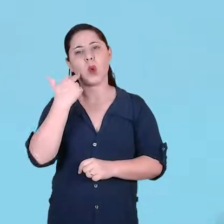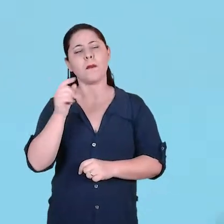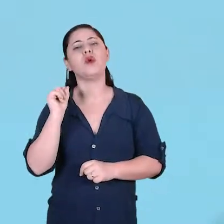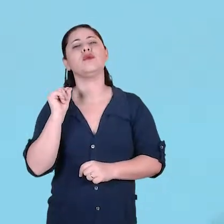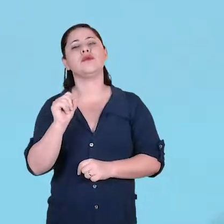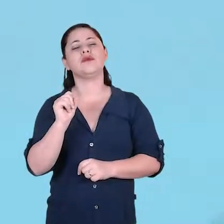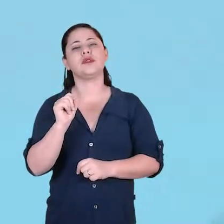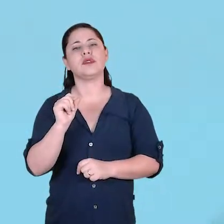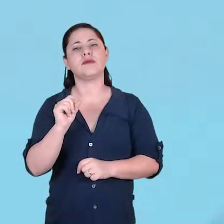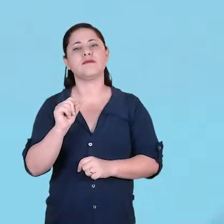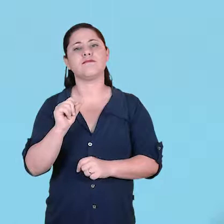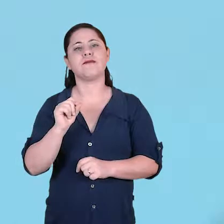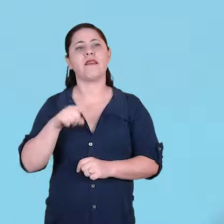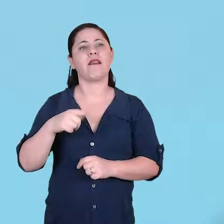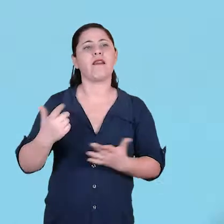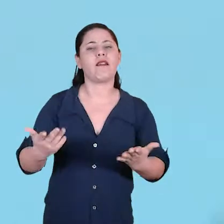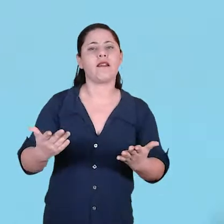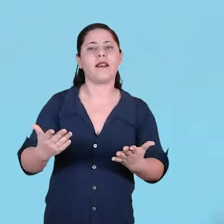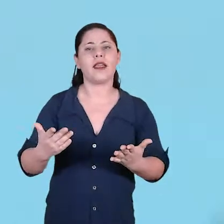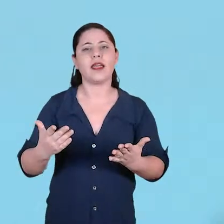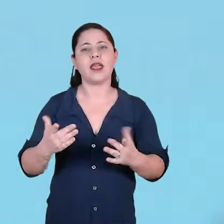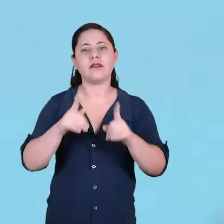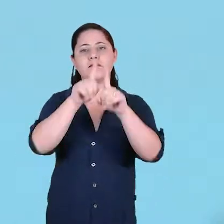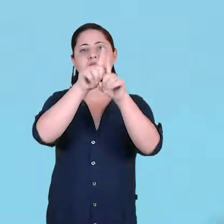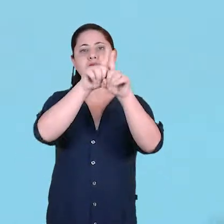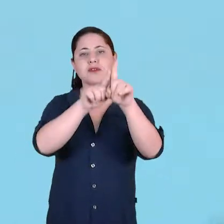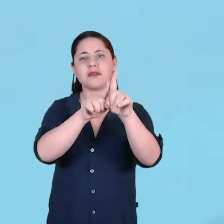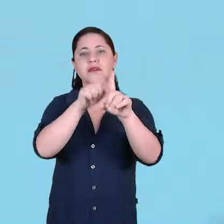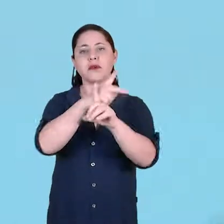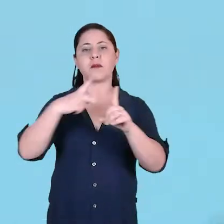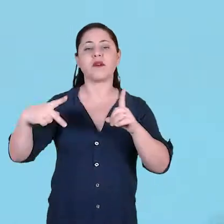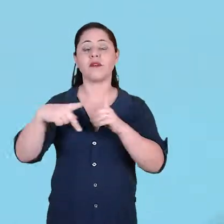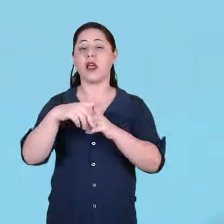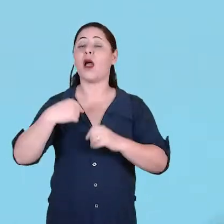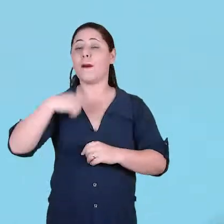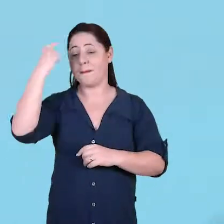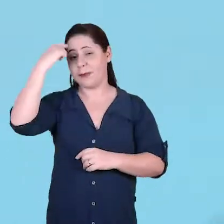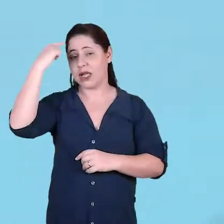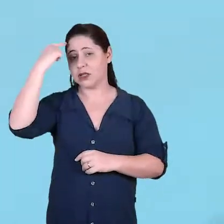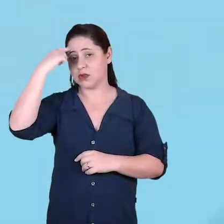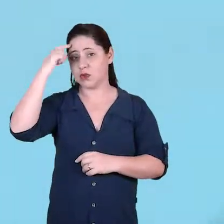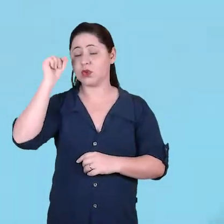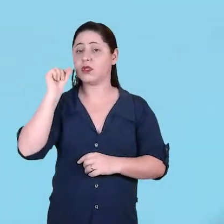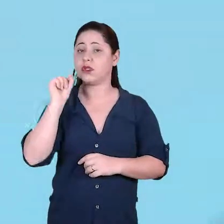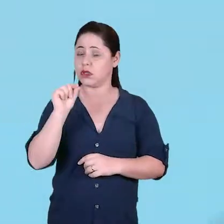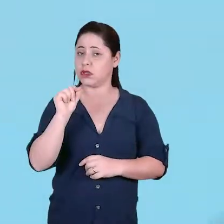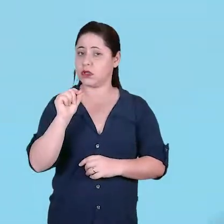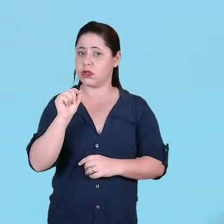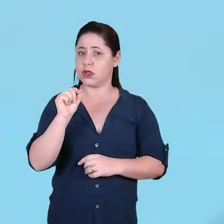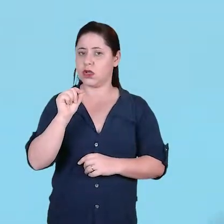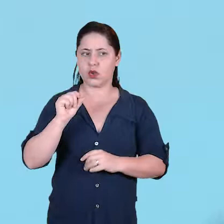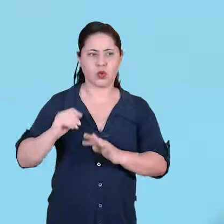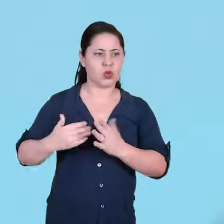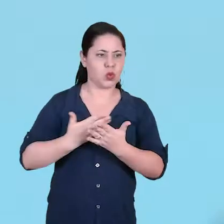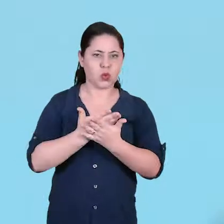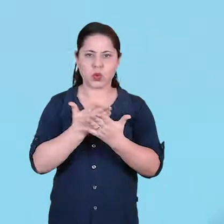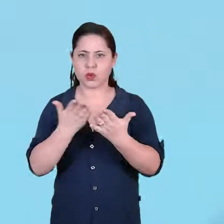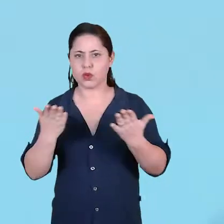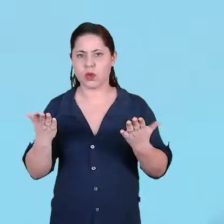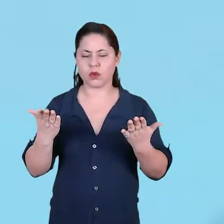normalmente se atribui isso ao déficit da Previdência. Eu acho que nós